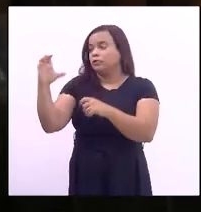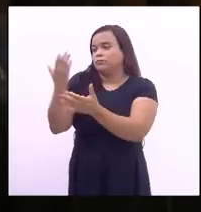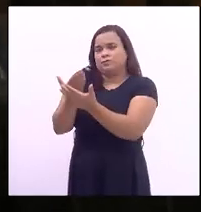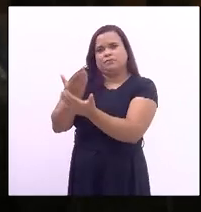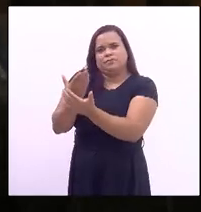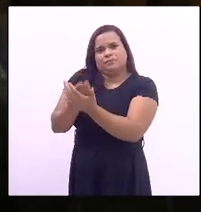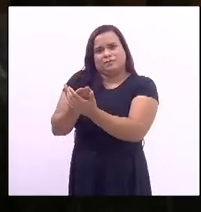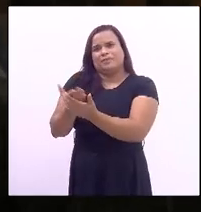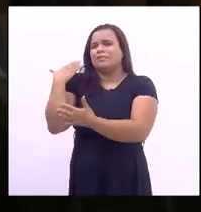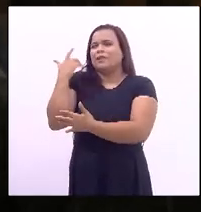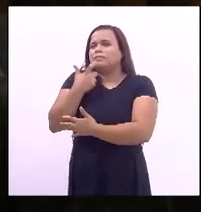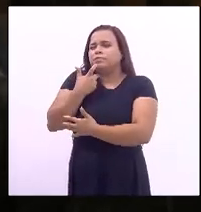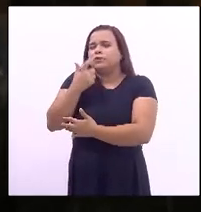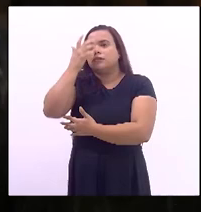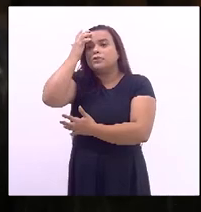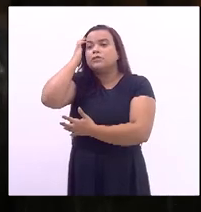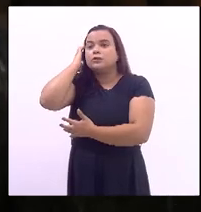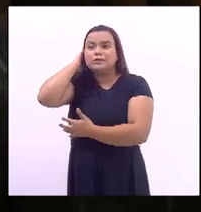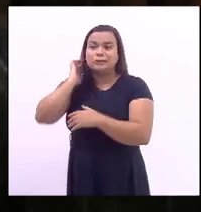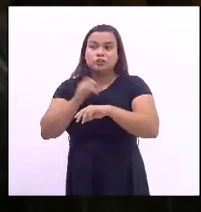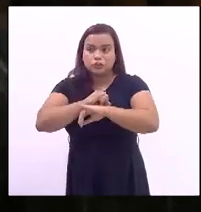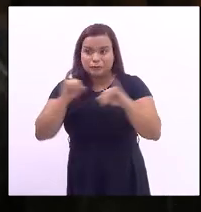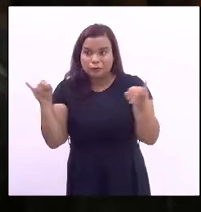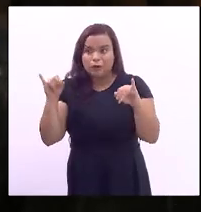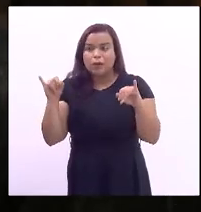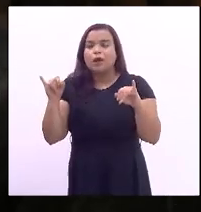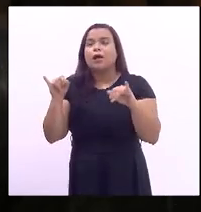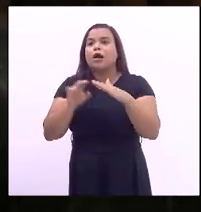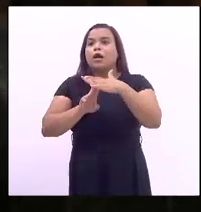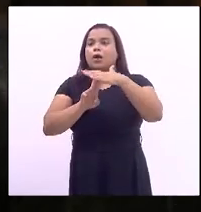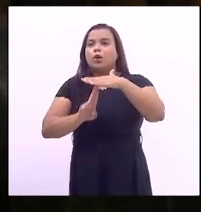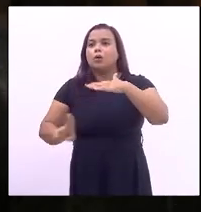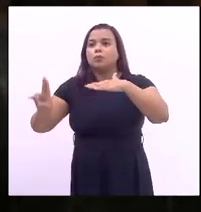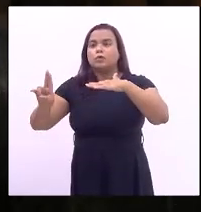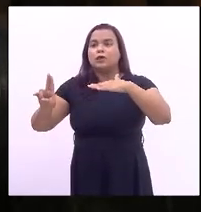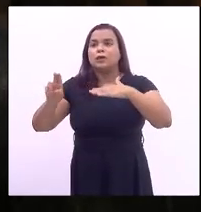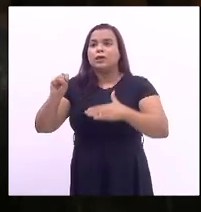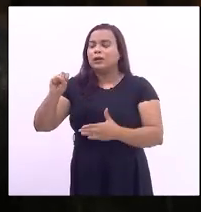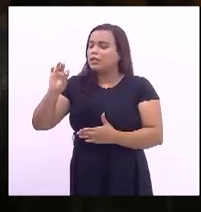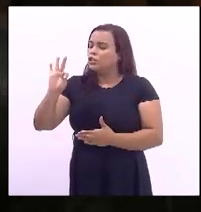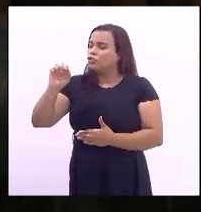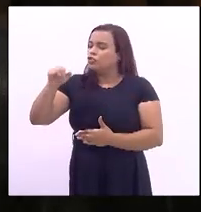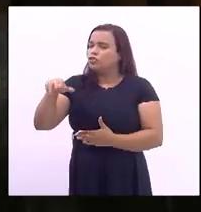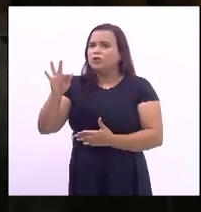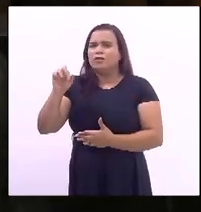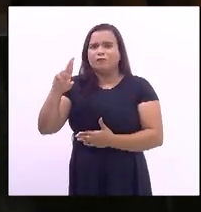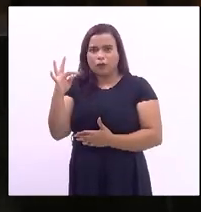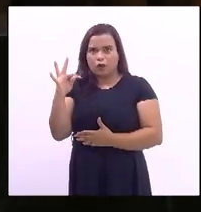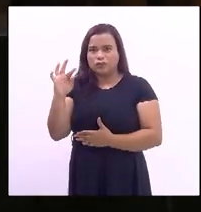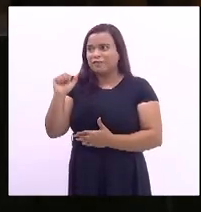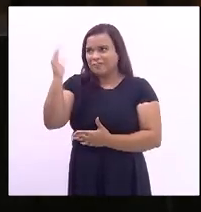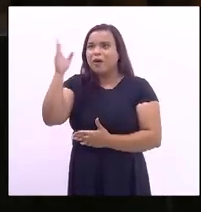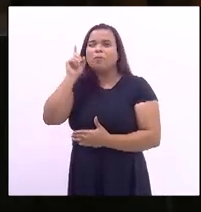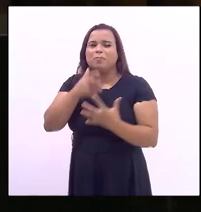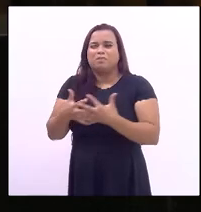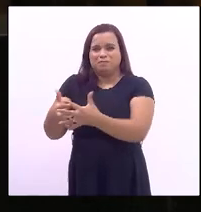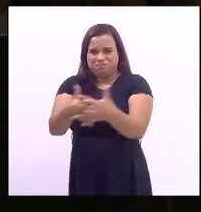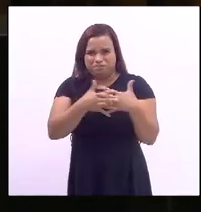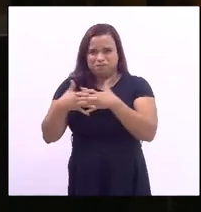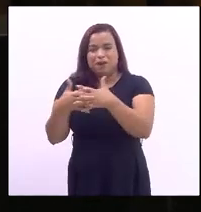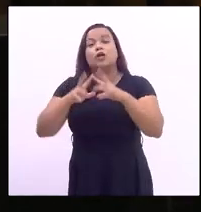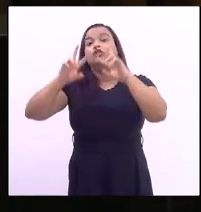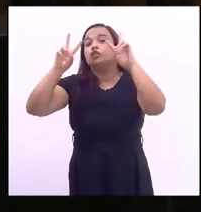recente divulgado pela Universidade Stanford sobre o uso de câmeras acopladas